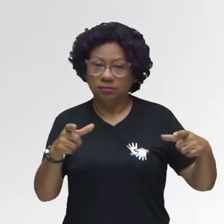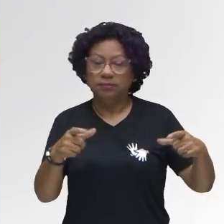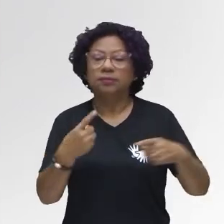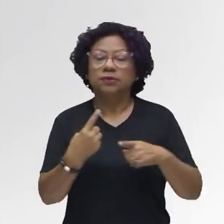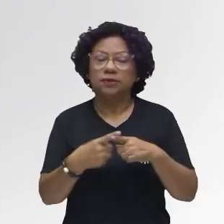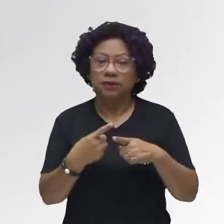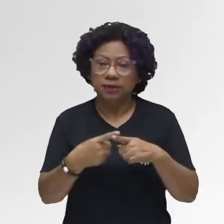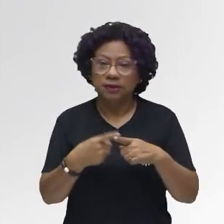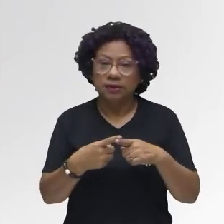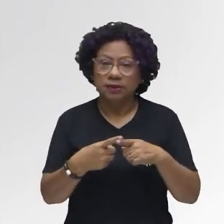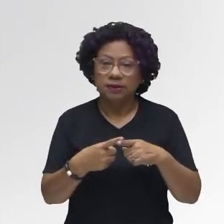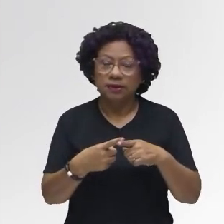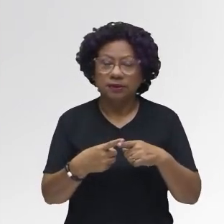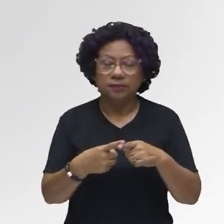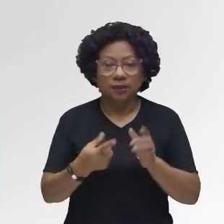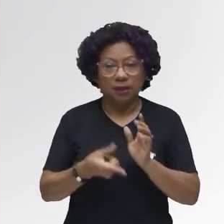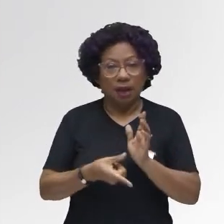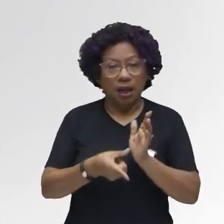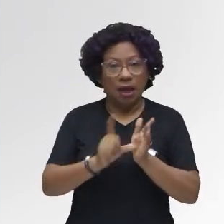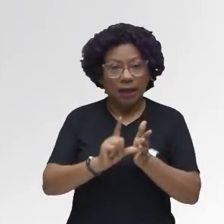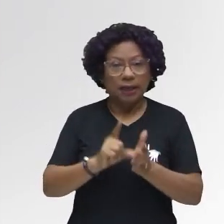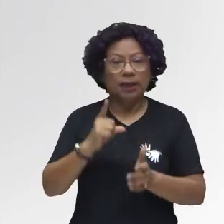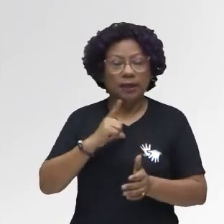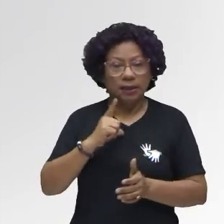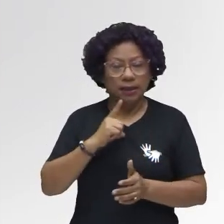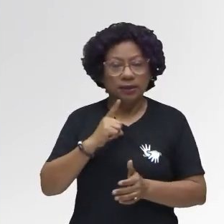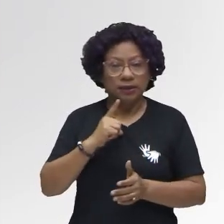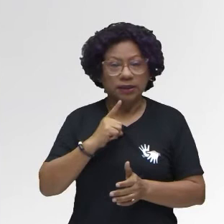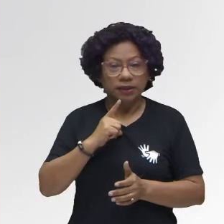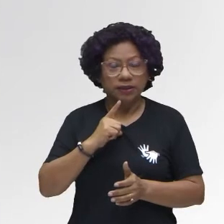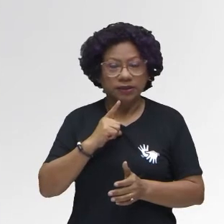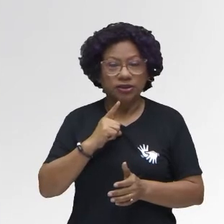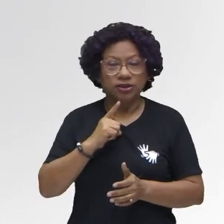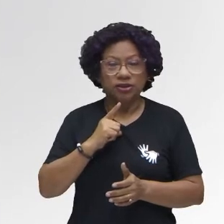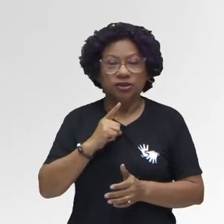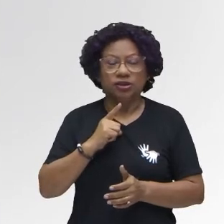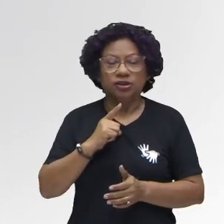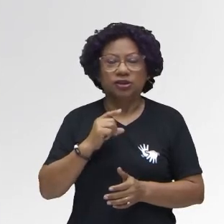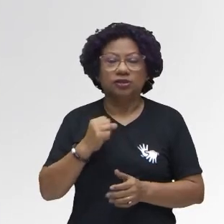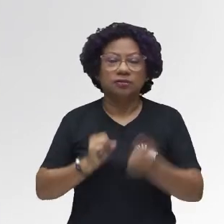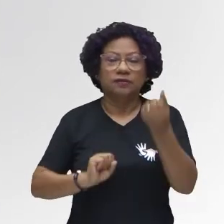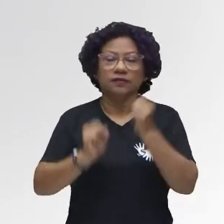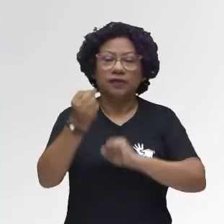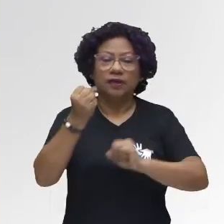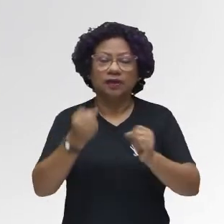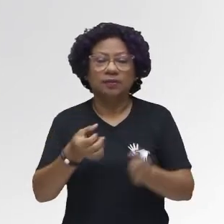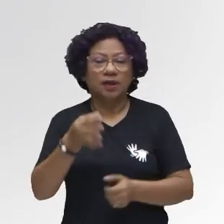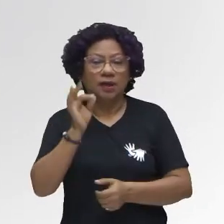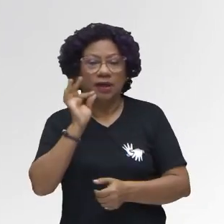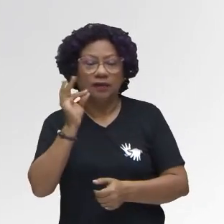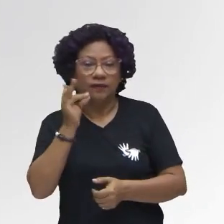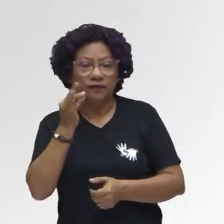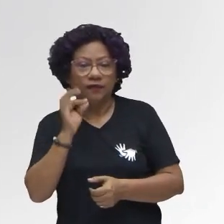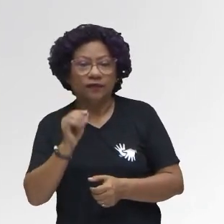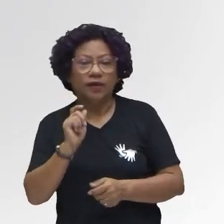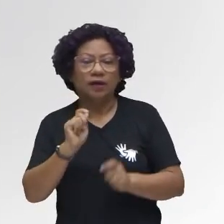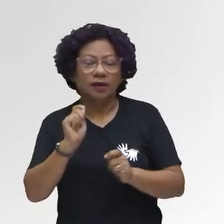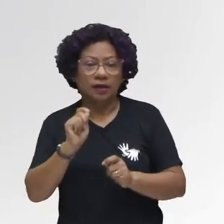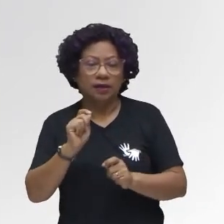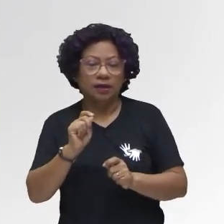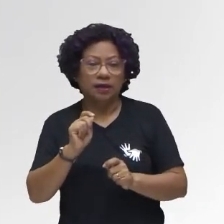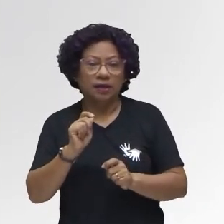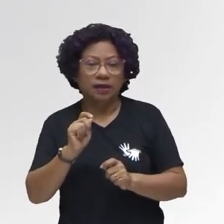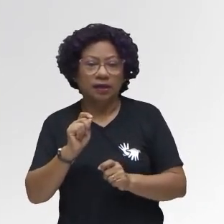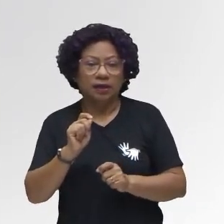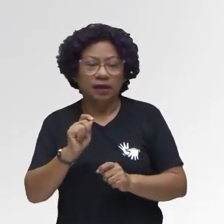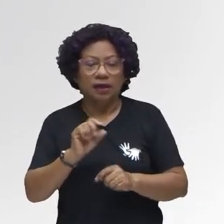lá estavam as principais fábricas de café. E aí, atualmente, o que o Brasil acaba produzindo? A transformação